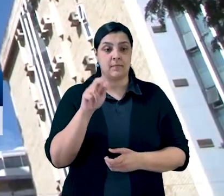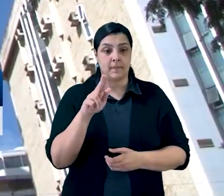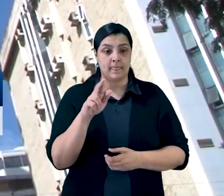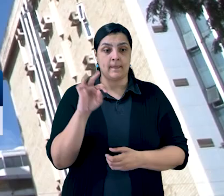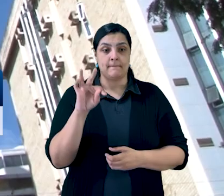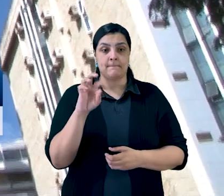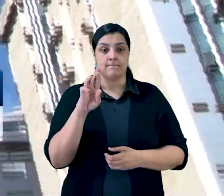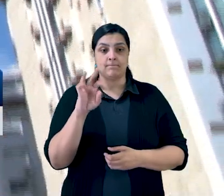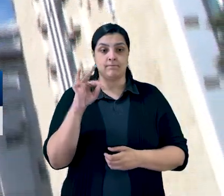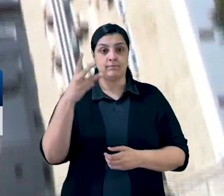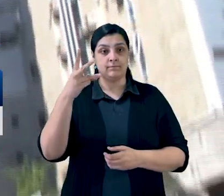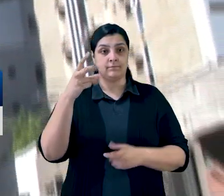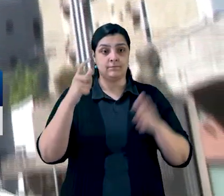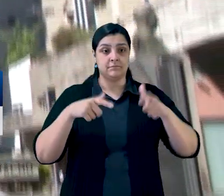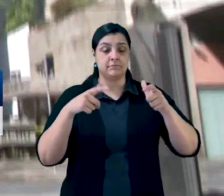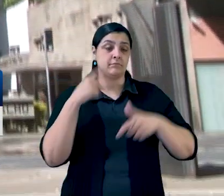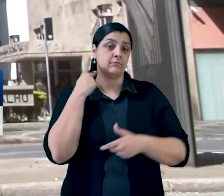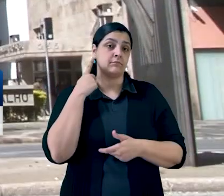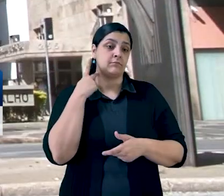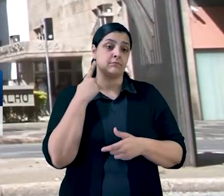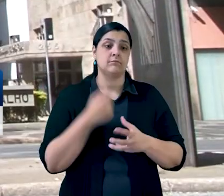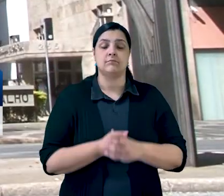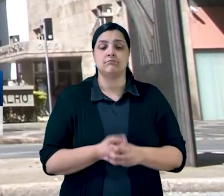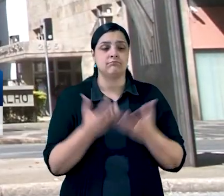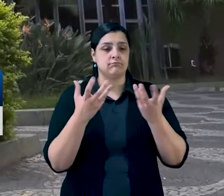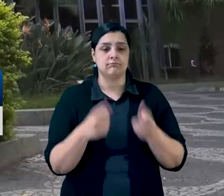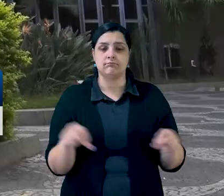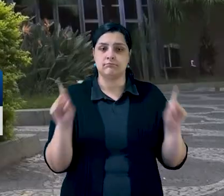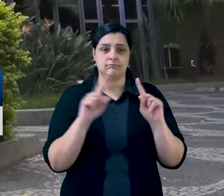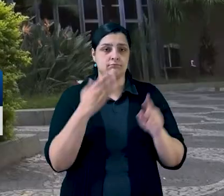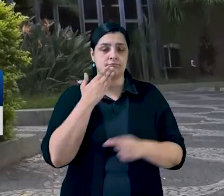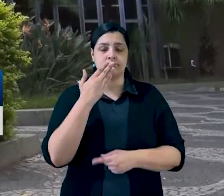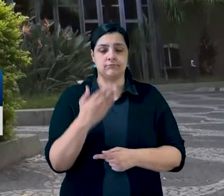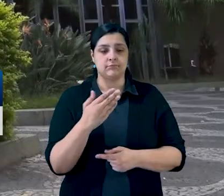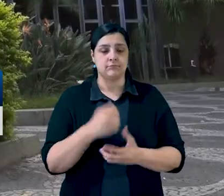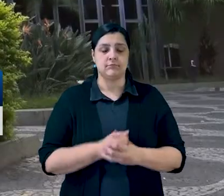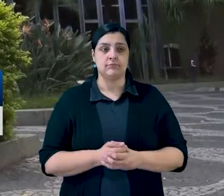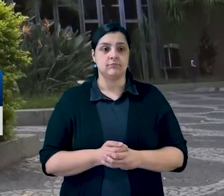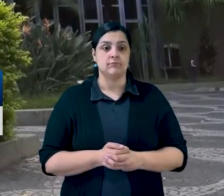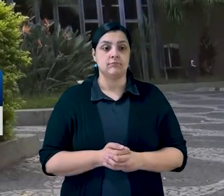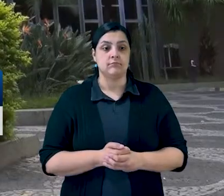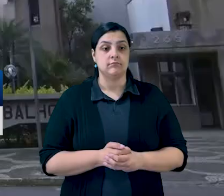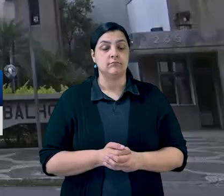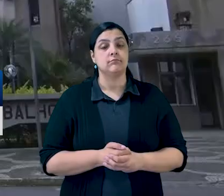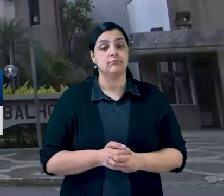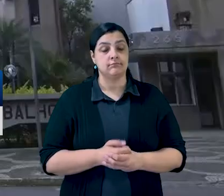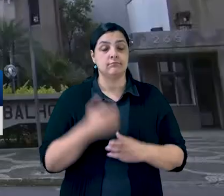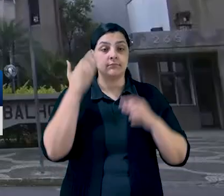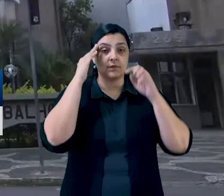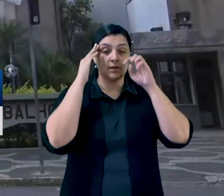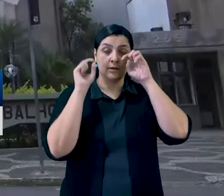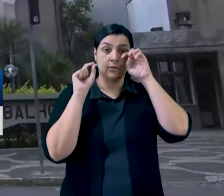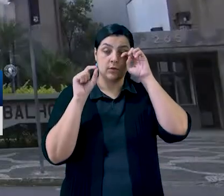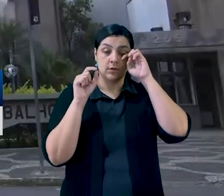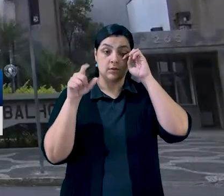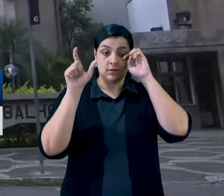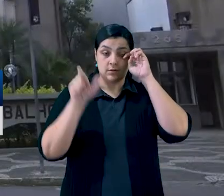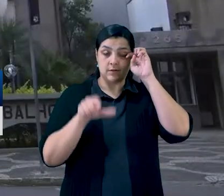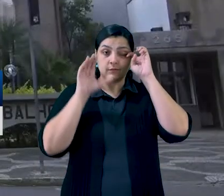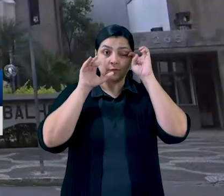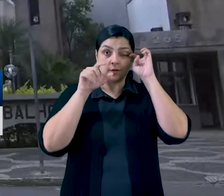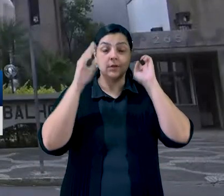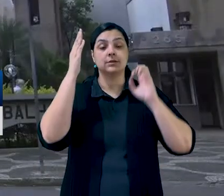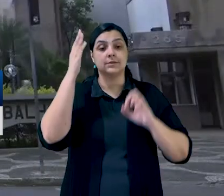grau e o Tribunal Regional do Trabalho da 3ª Região em Minas Gerais negaram o pedido de indenização. Prevaleceu o entendimento de